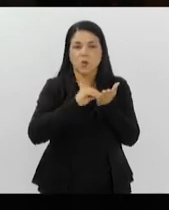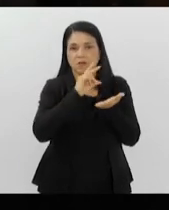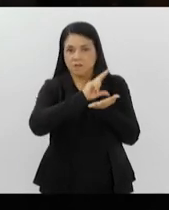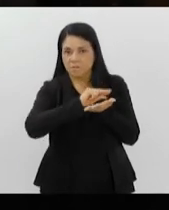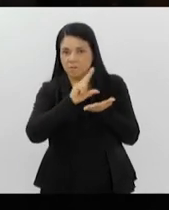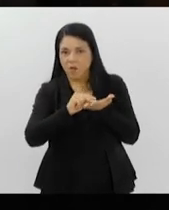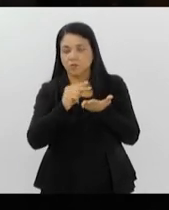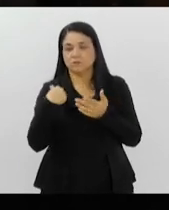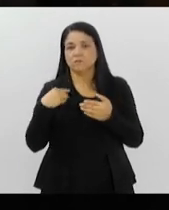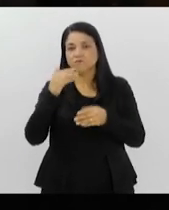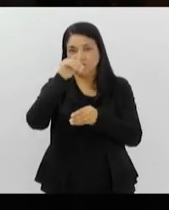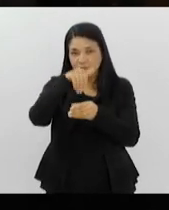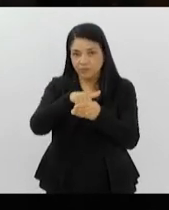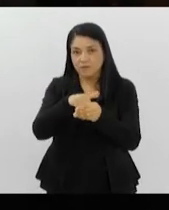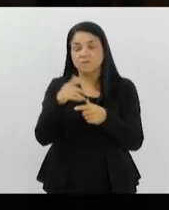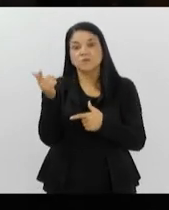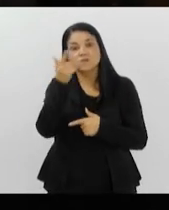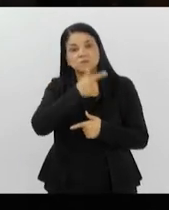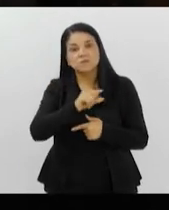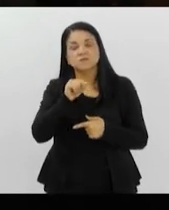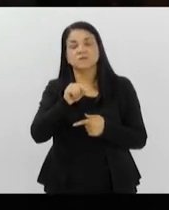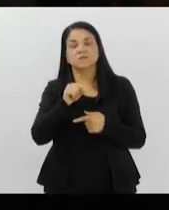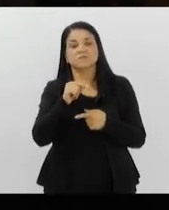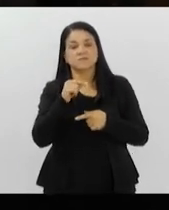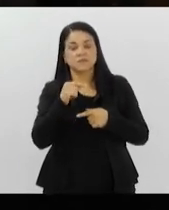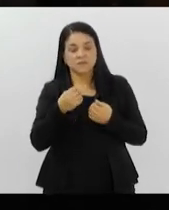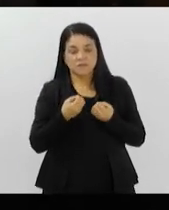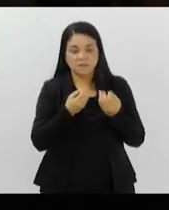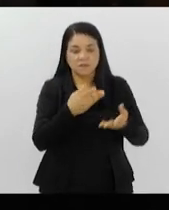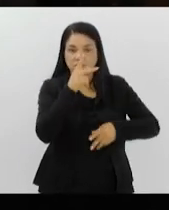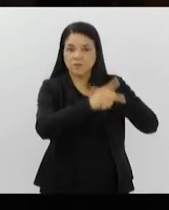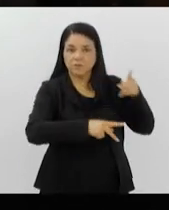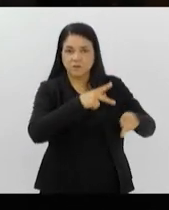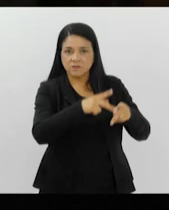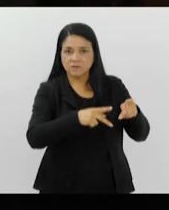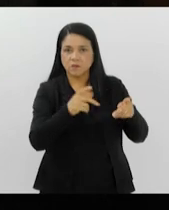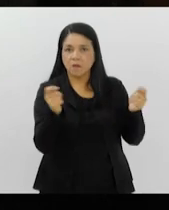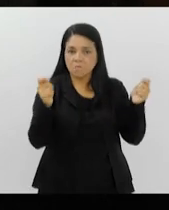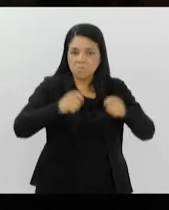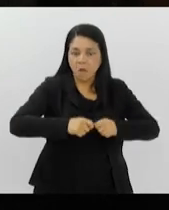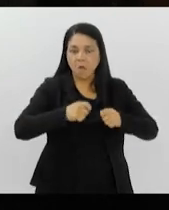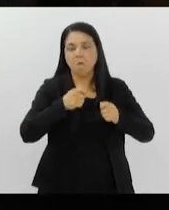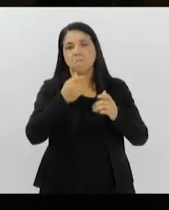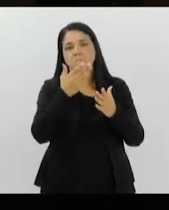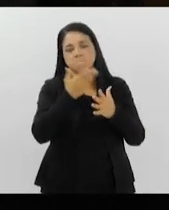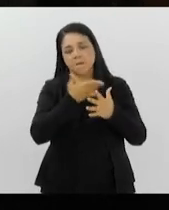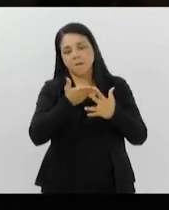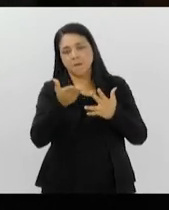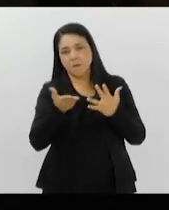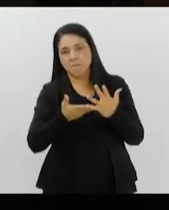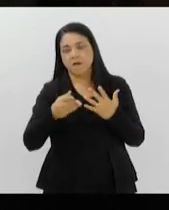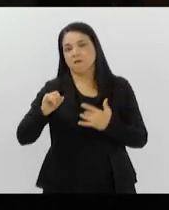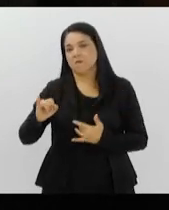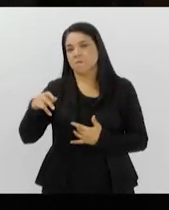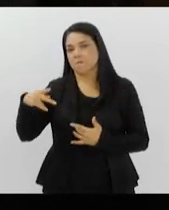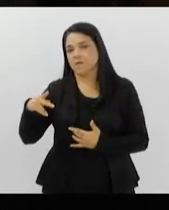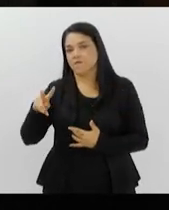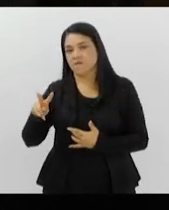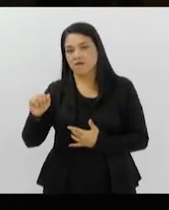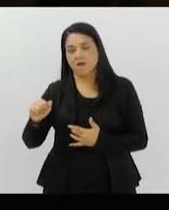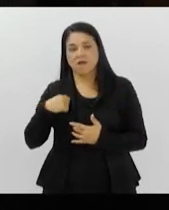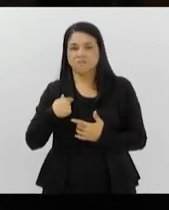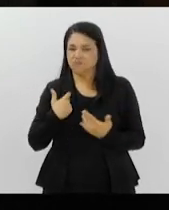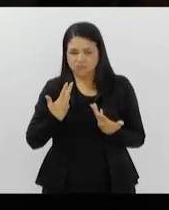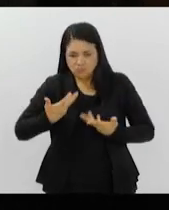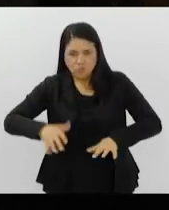dar à população essa possibilidade de se regularizar. Muitos querem se regularizar, ninguém quer